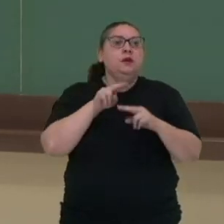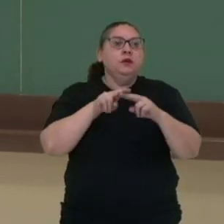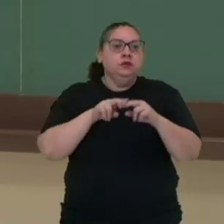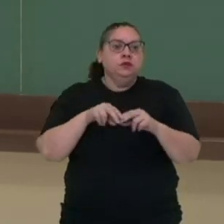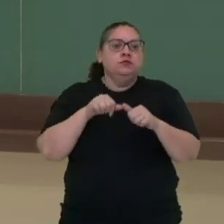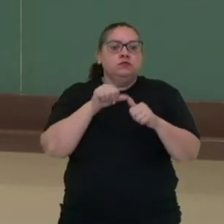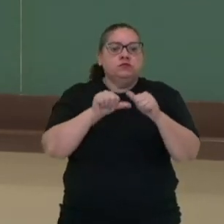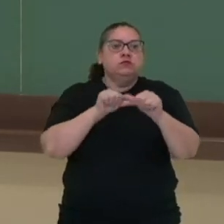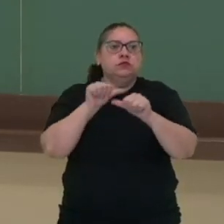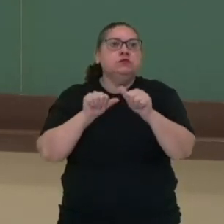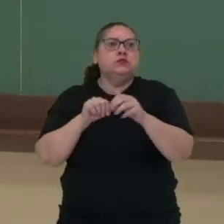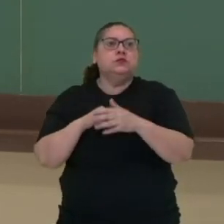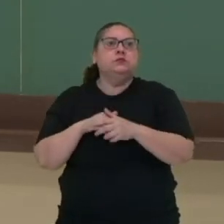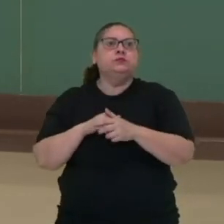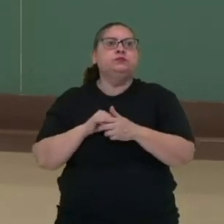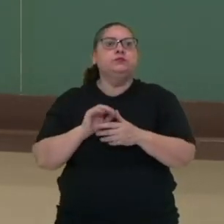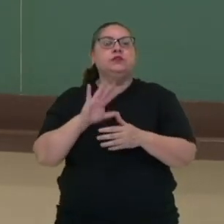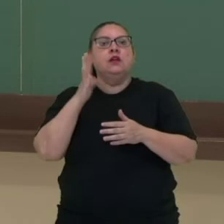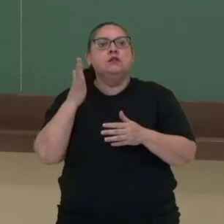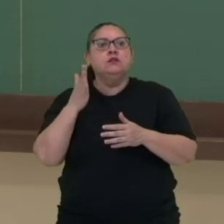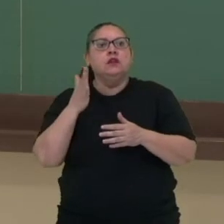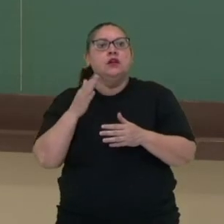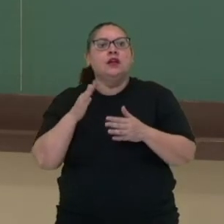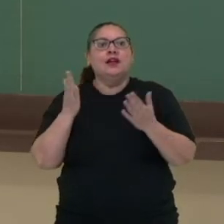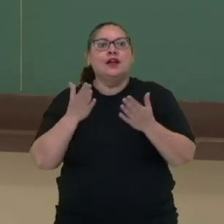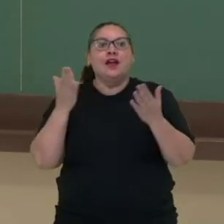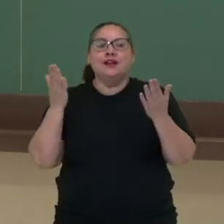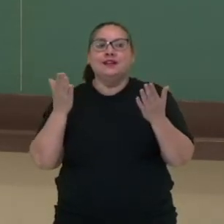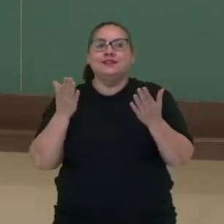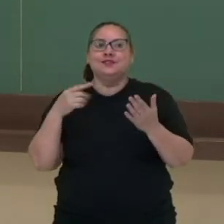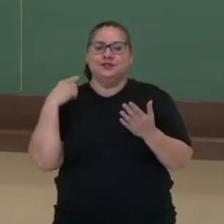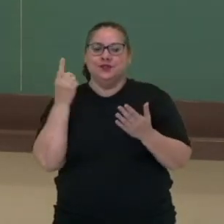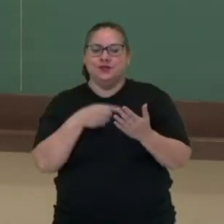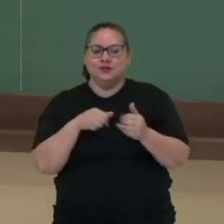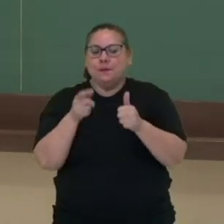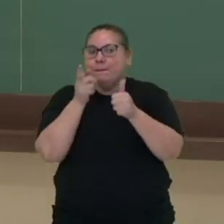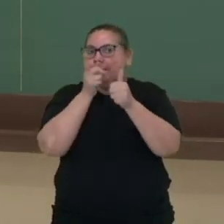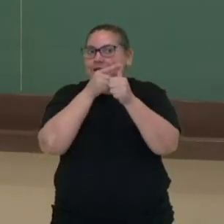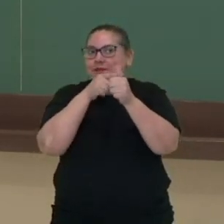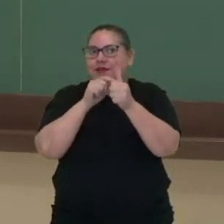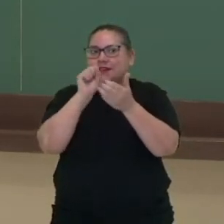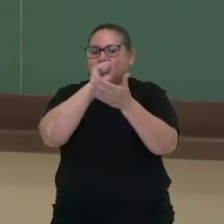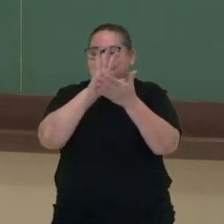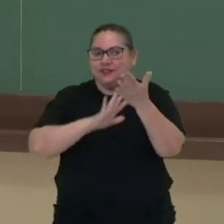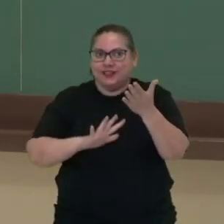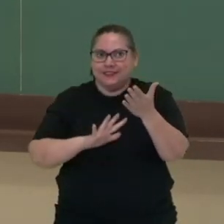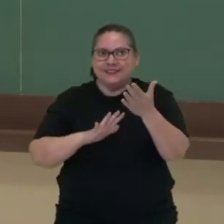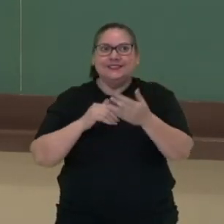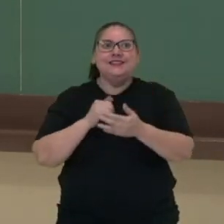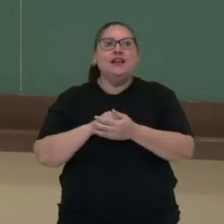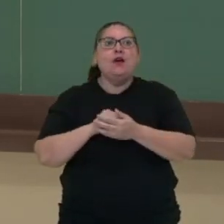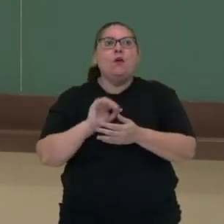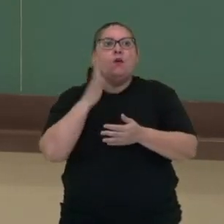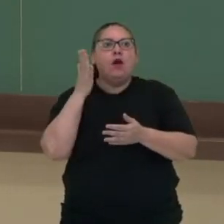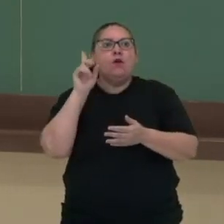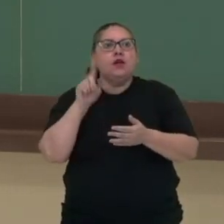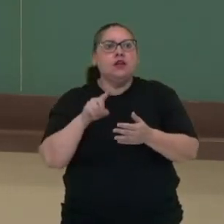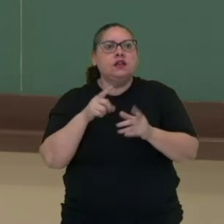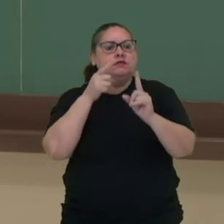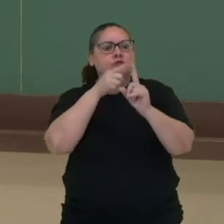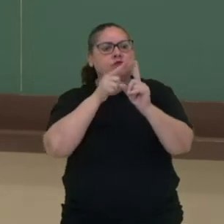as mutações. Então, vamos lá, pessoal, a nossa primeira atividade. Quais são